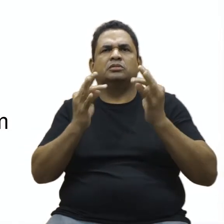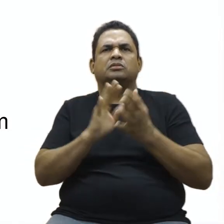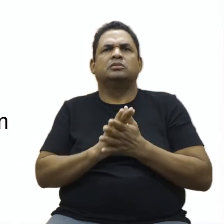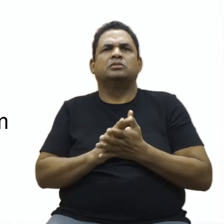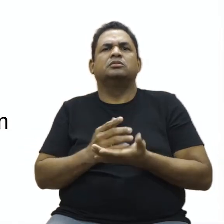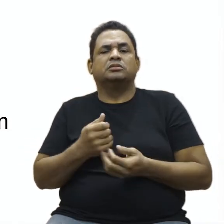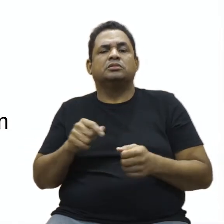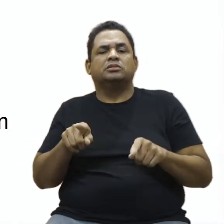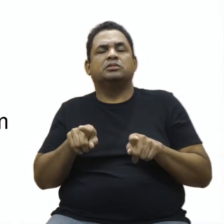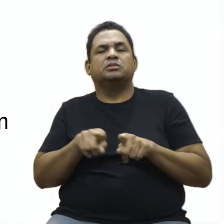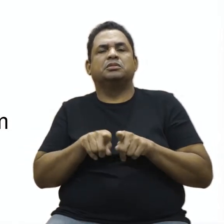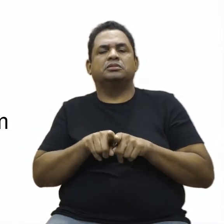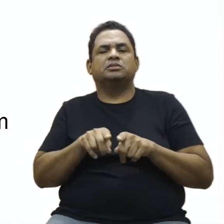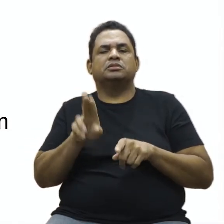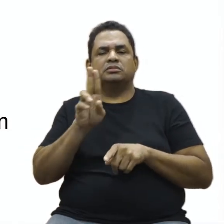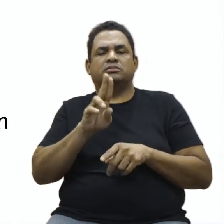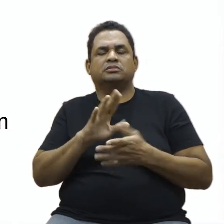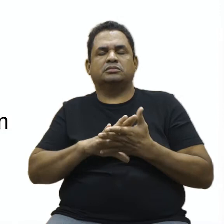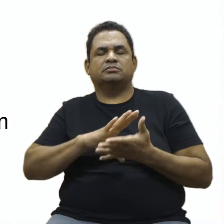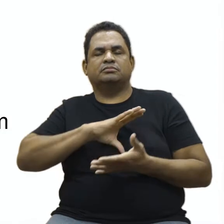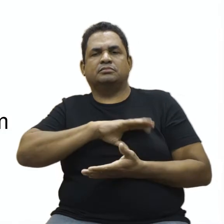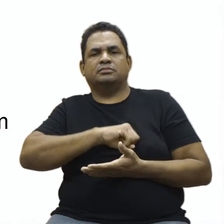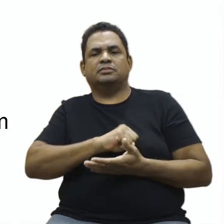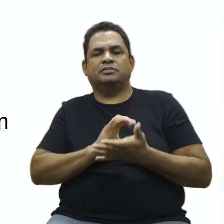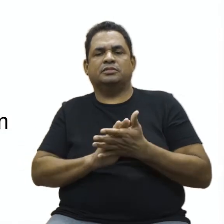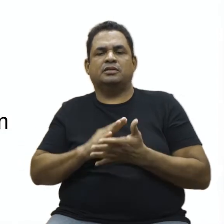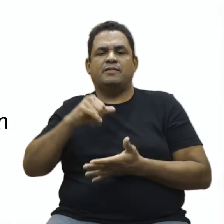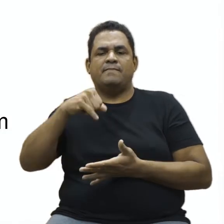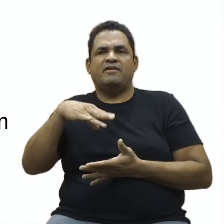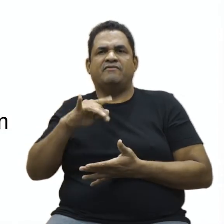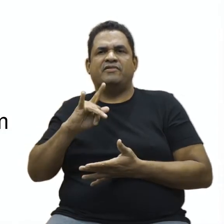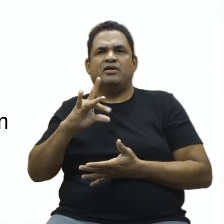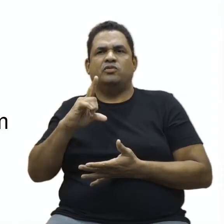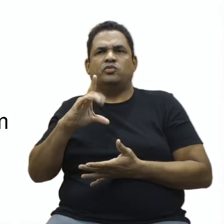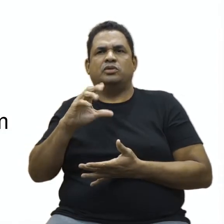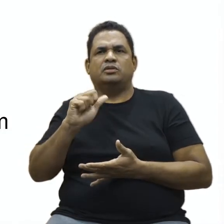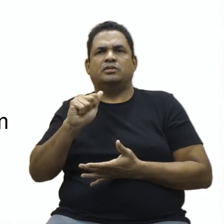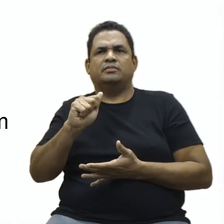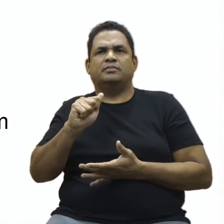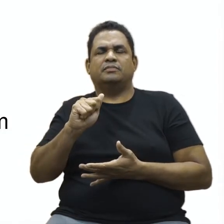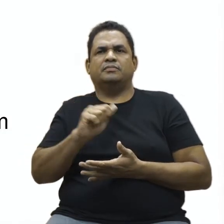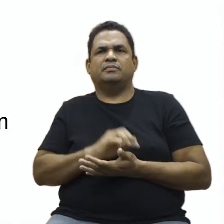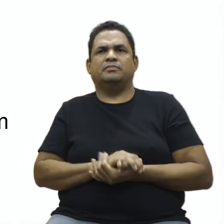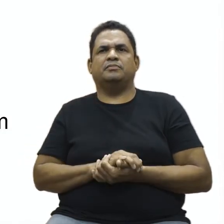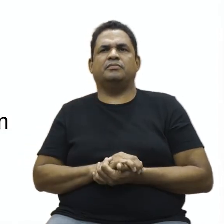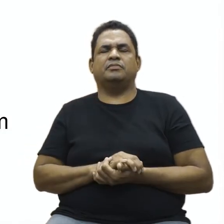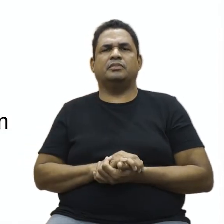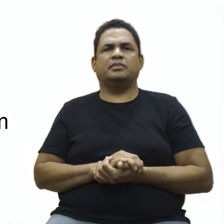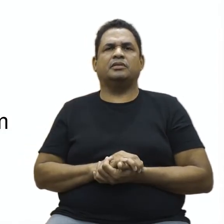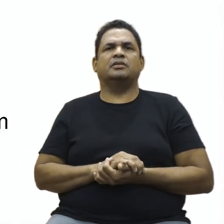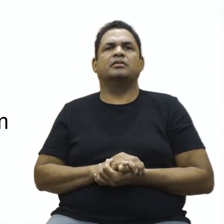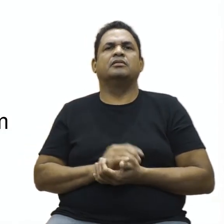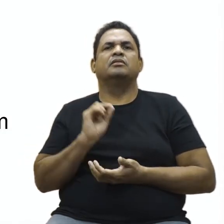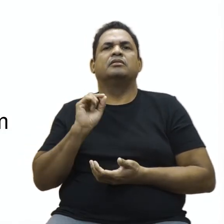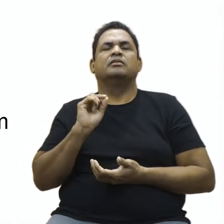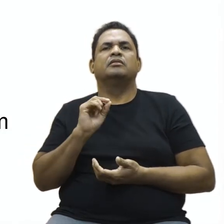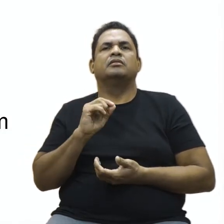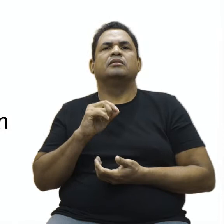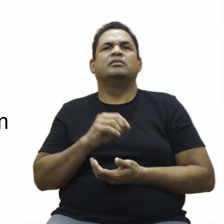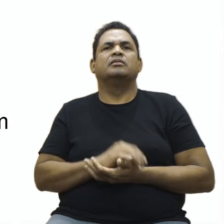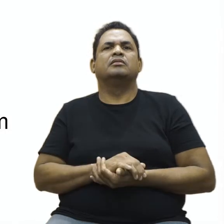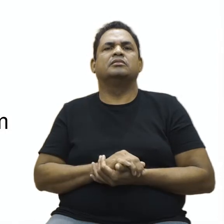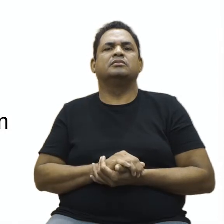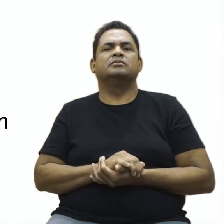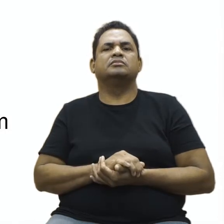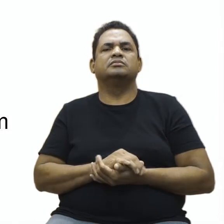ela também, porque vocês vão amar a Mafalda. Muito bem. Vamos ver aqui o que ela diz aqui na fila,